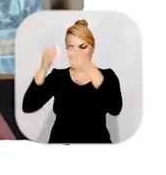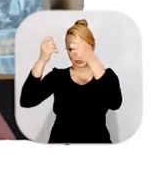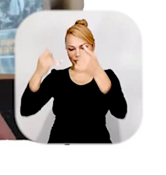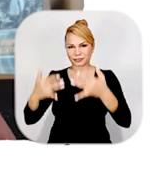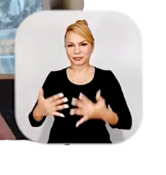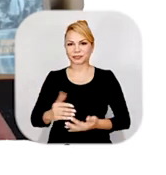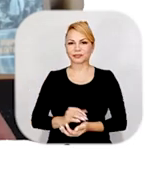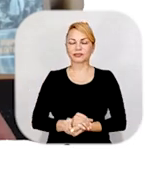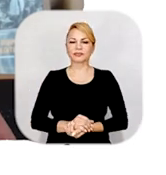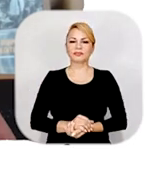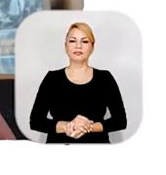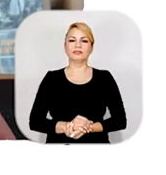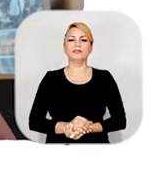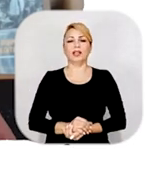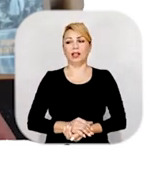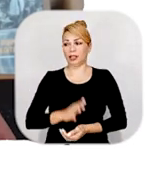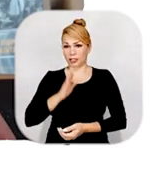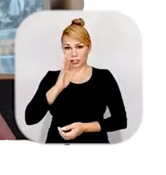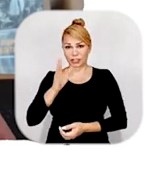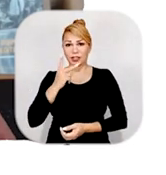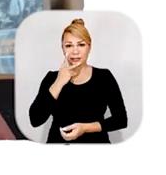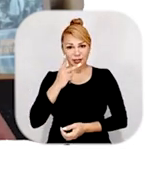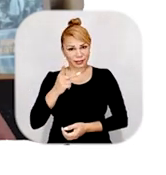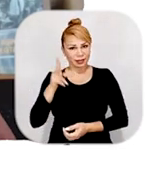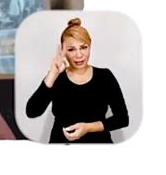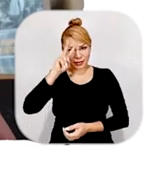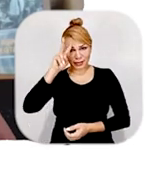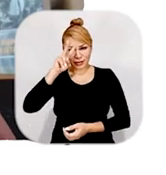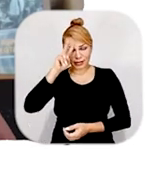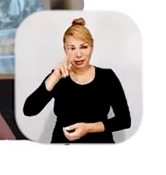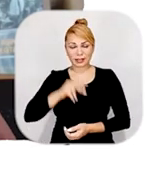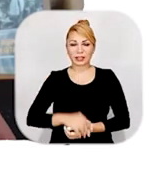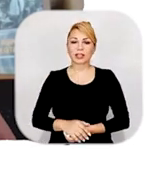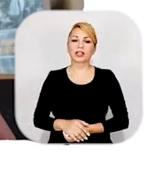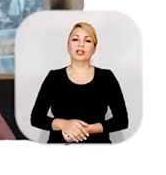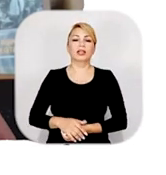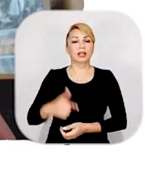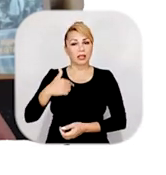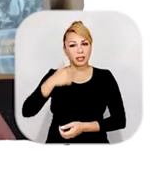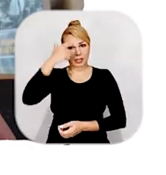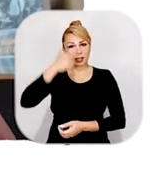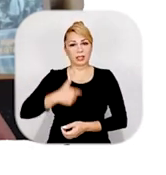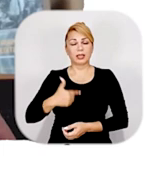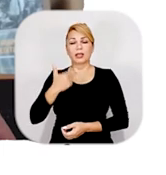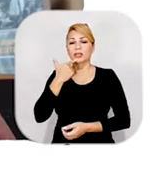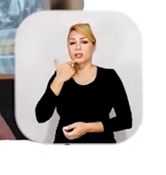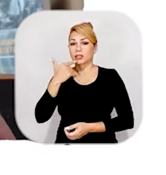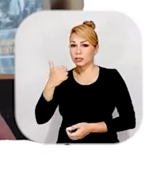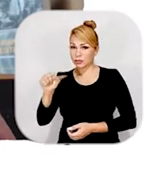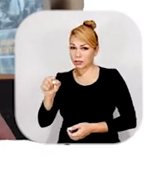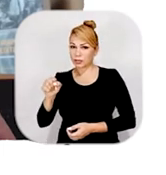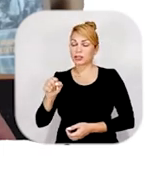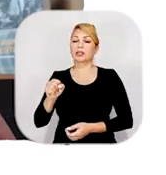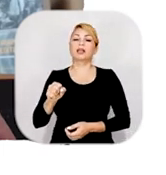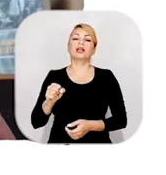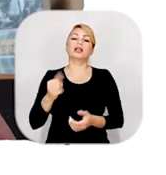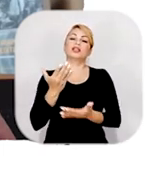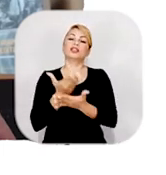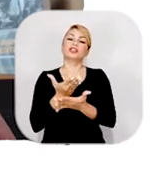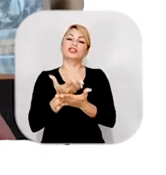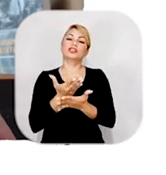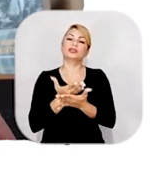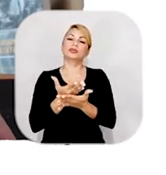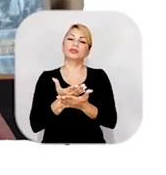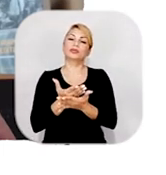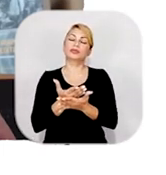Então, como eu falei já, né, eu sou linguista, eu estudo línguas indígenas e